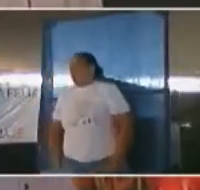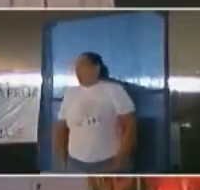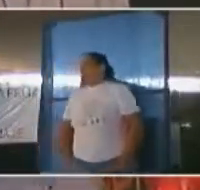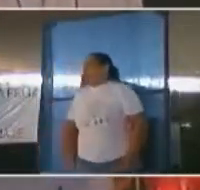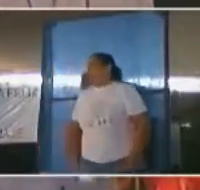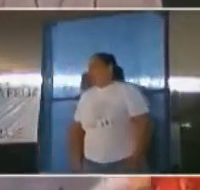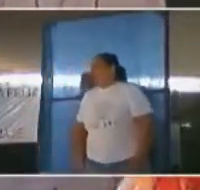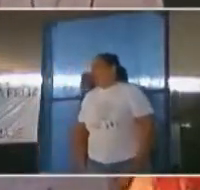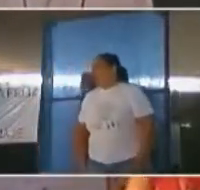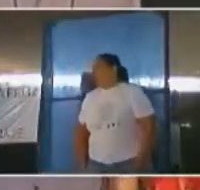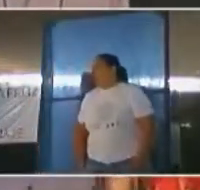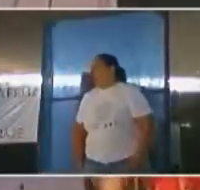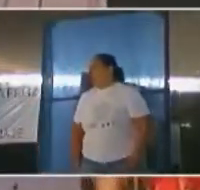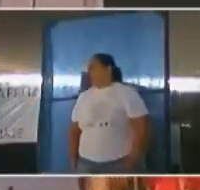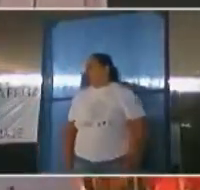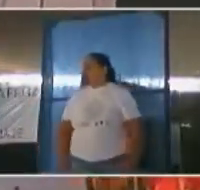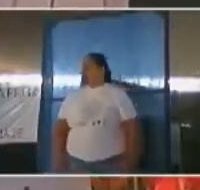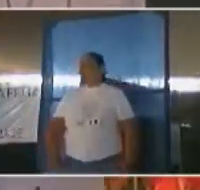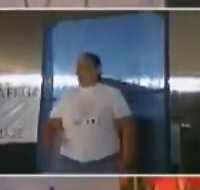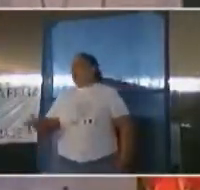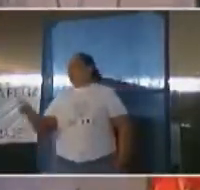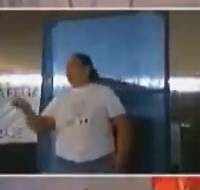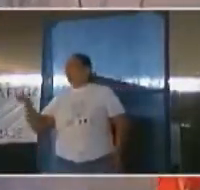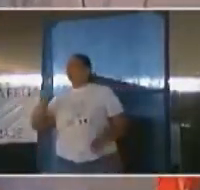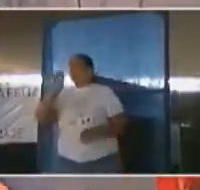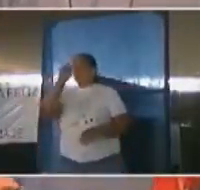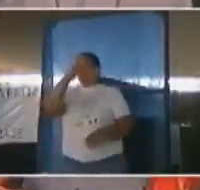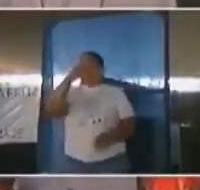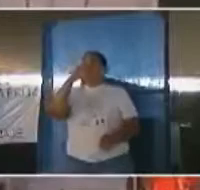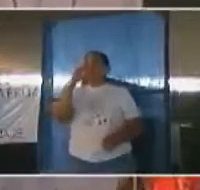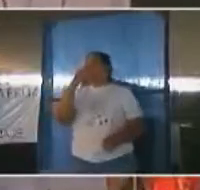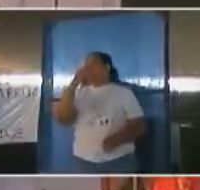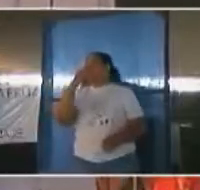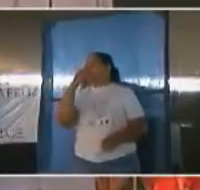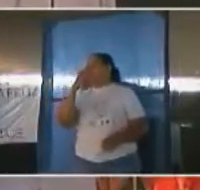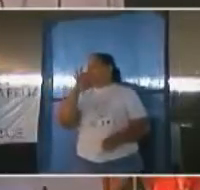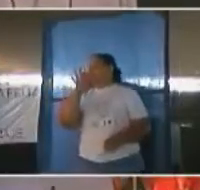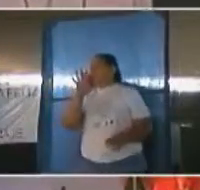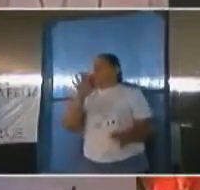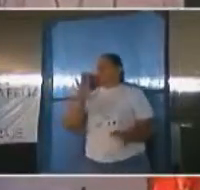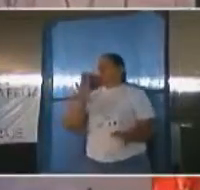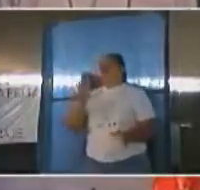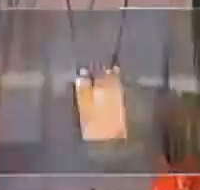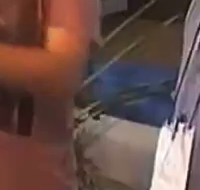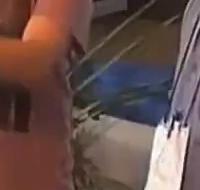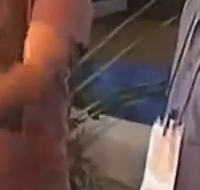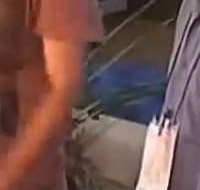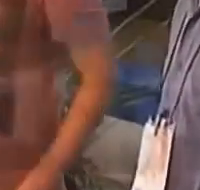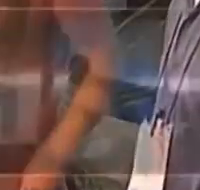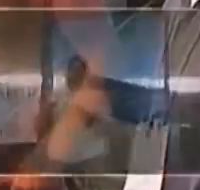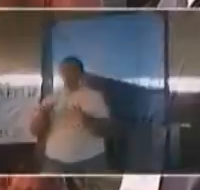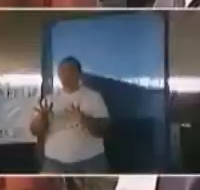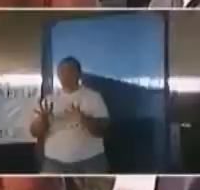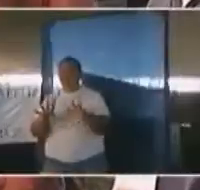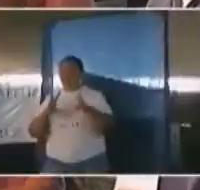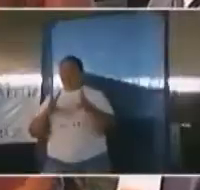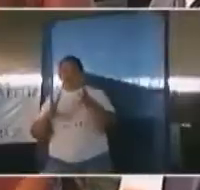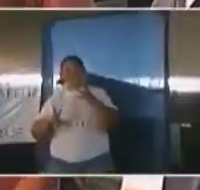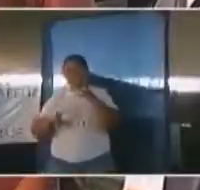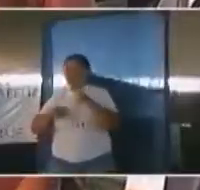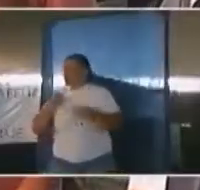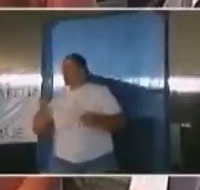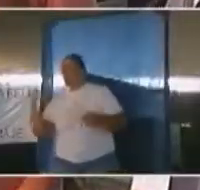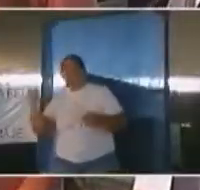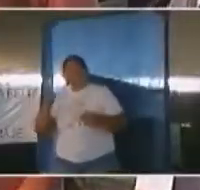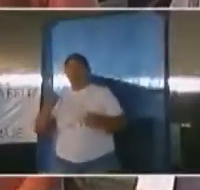Sou Ednei, do Vale de Itajaí. Como já foi dito aqui, eu acho que o grande desafio em frente ao mundo moderno é